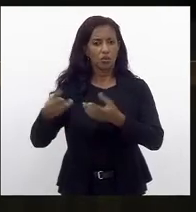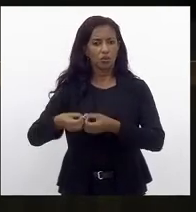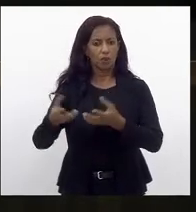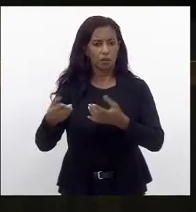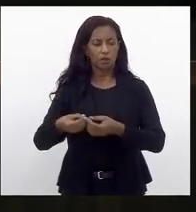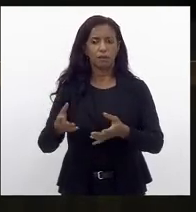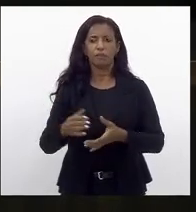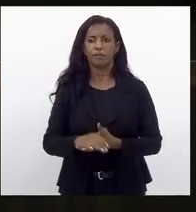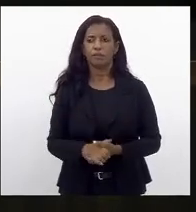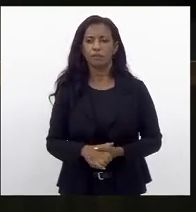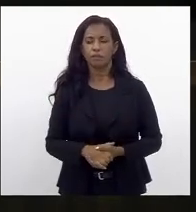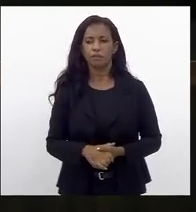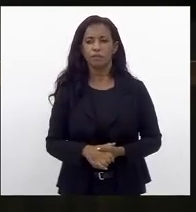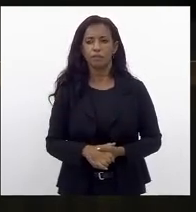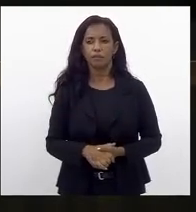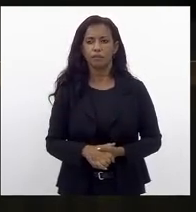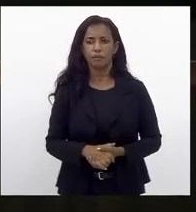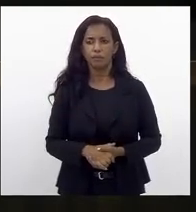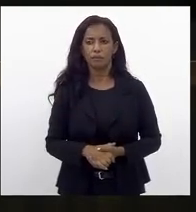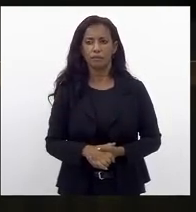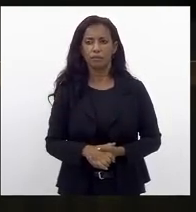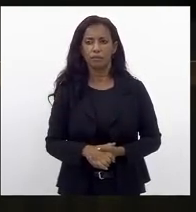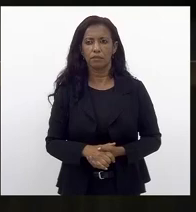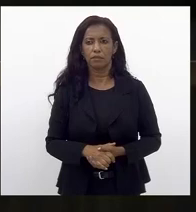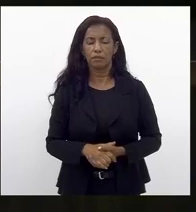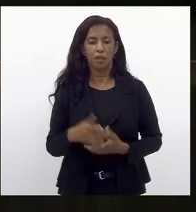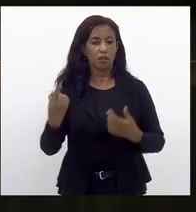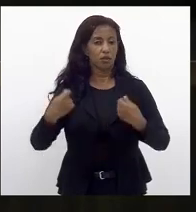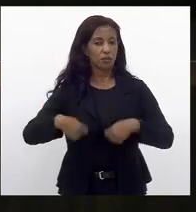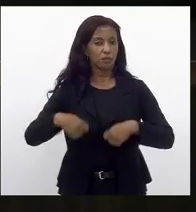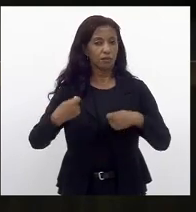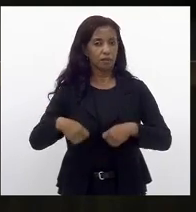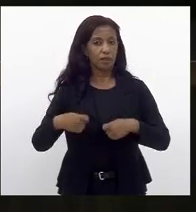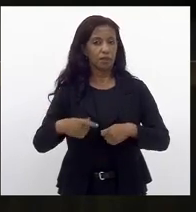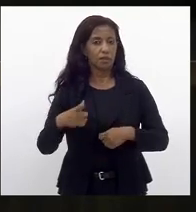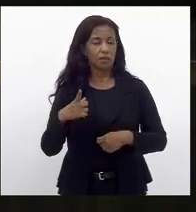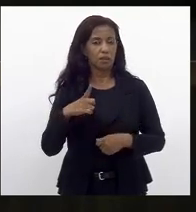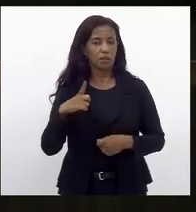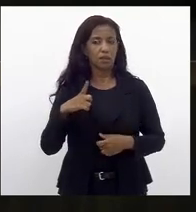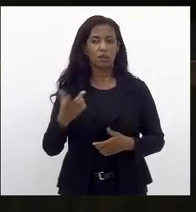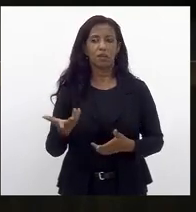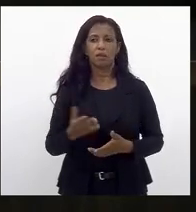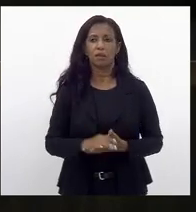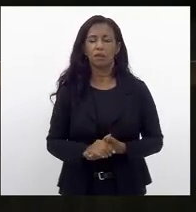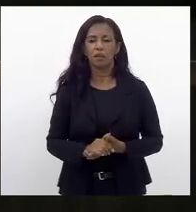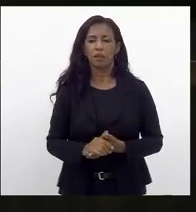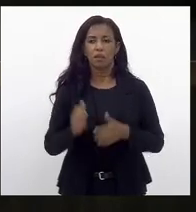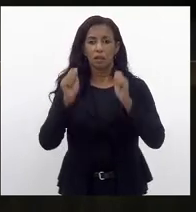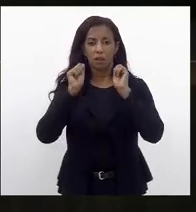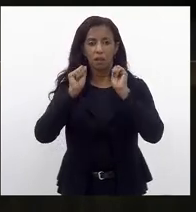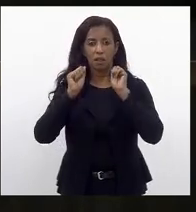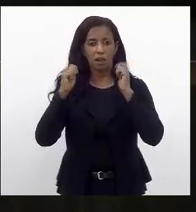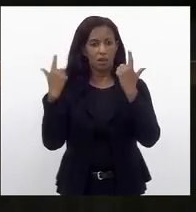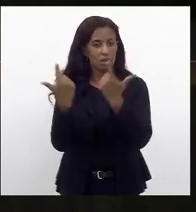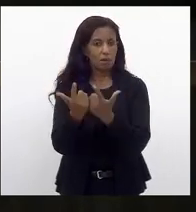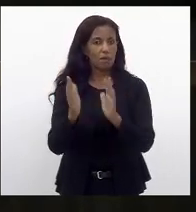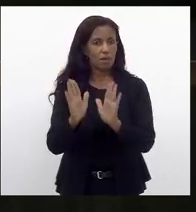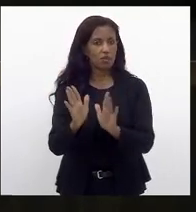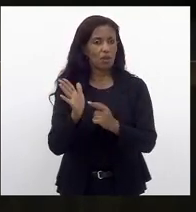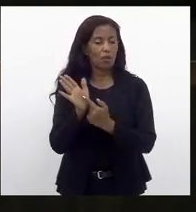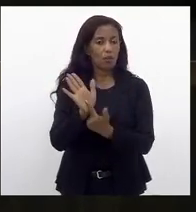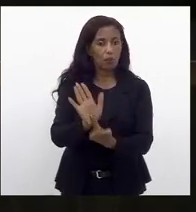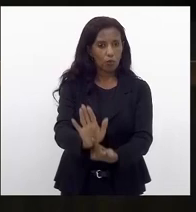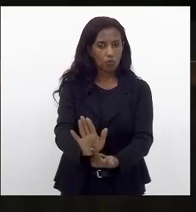posentados pensionistas bom então a gente precisa criar as condicionantes eu acho que que Assembleia nesse período já deu